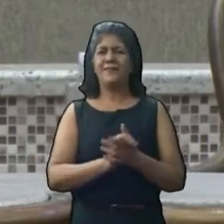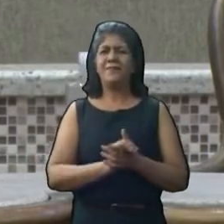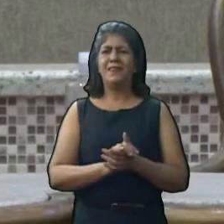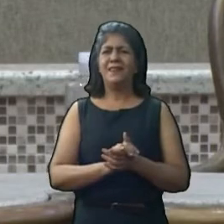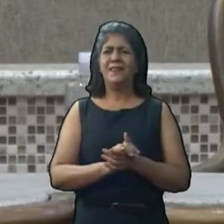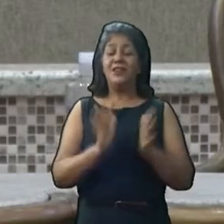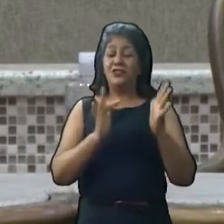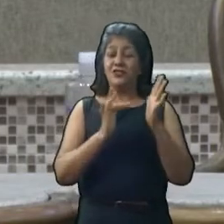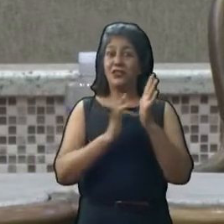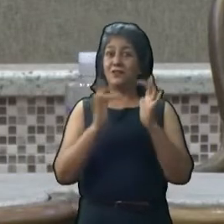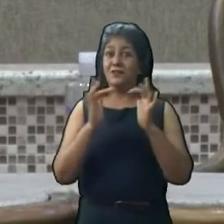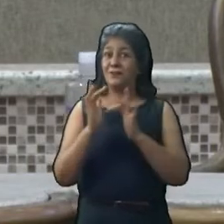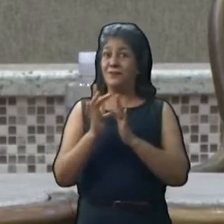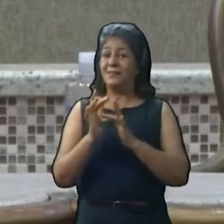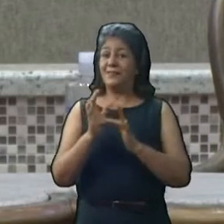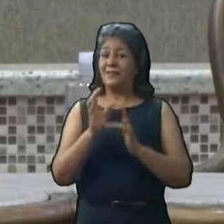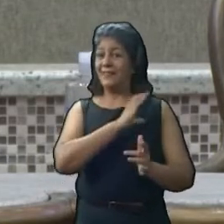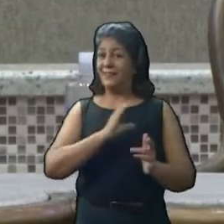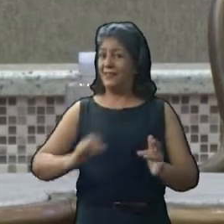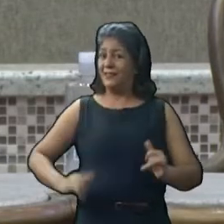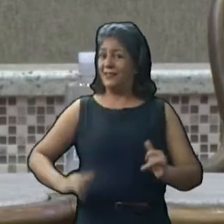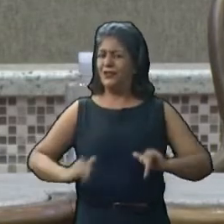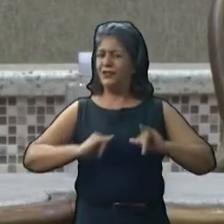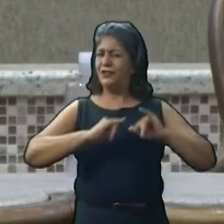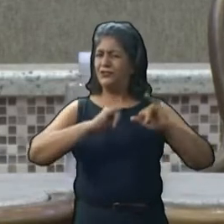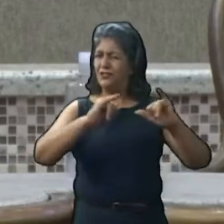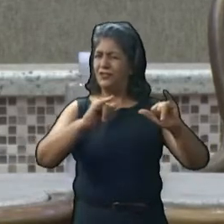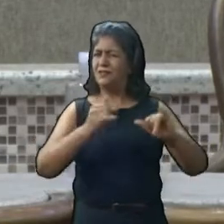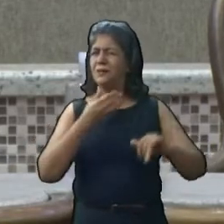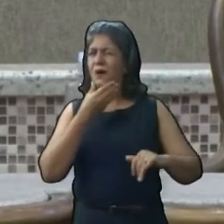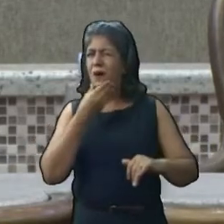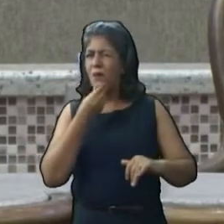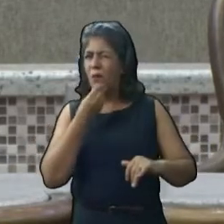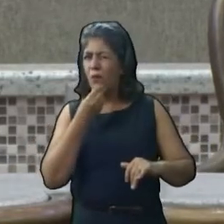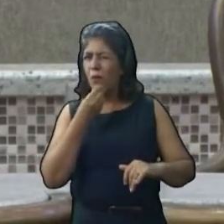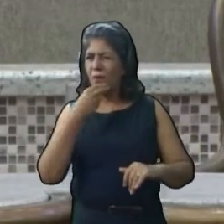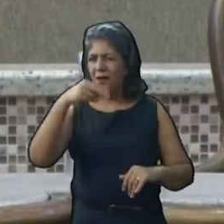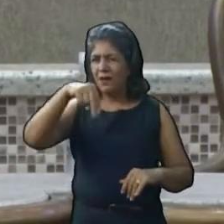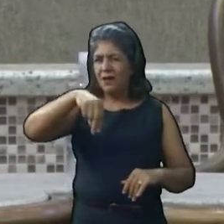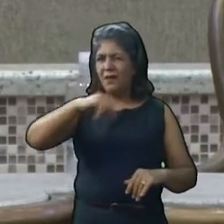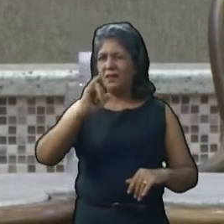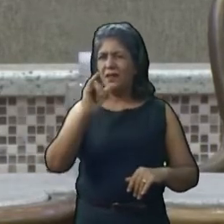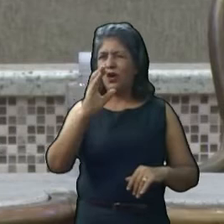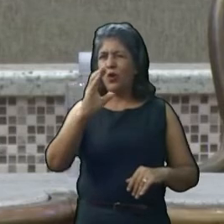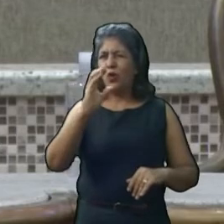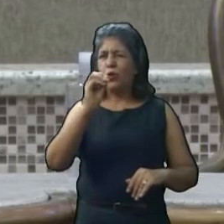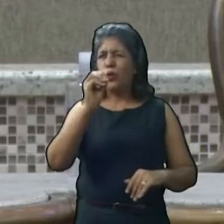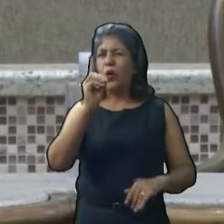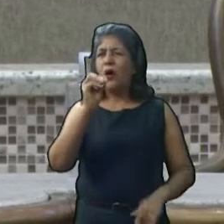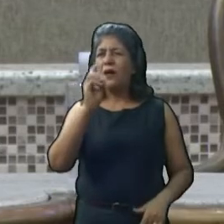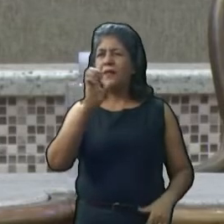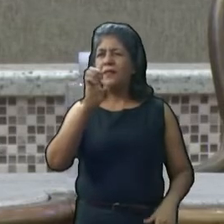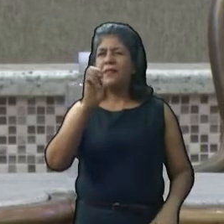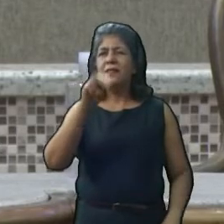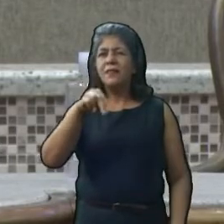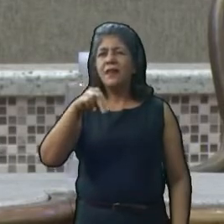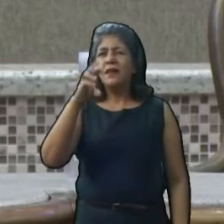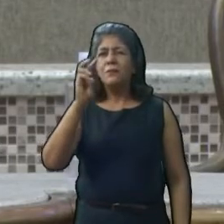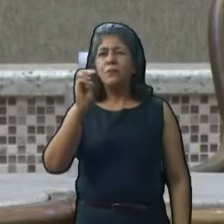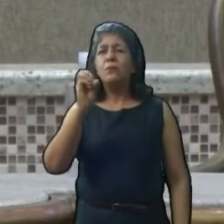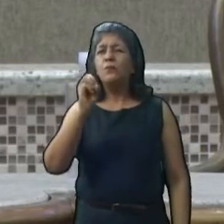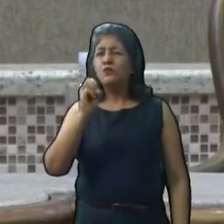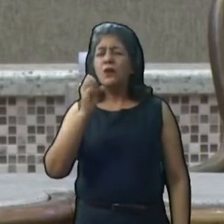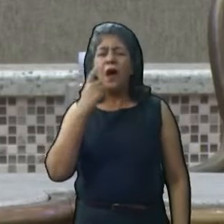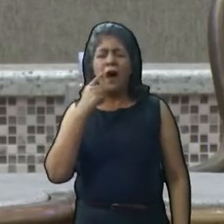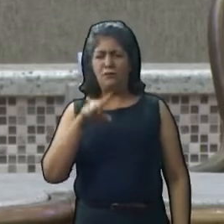jesus cristo disse um dia para nicodemos nicodemos o vento assopra onde quer ninguém sabe de onde ele